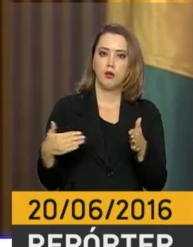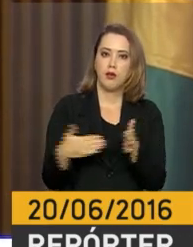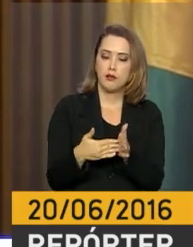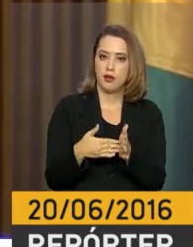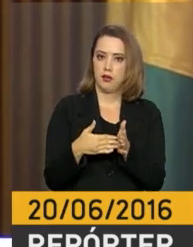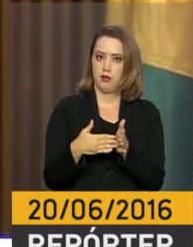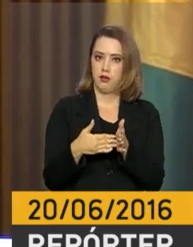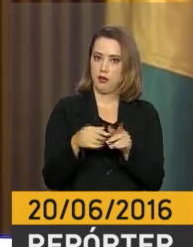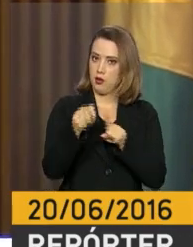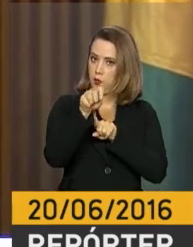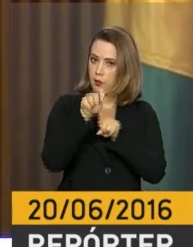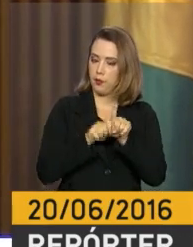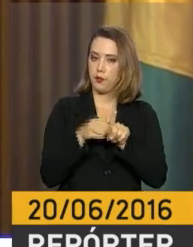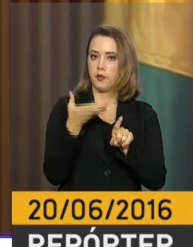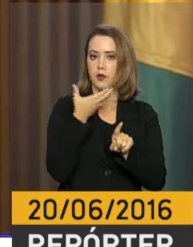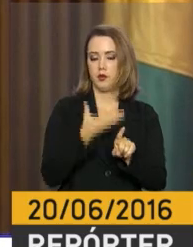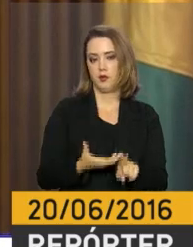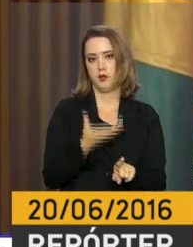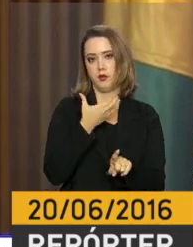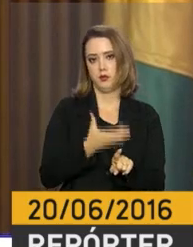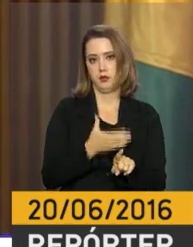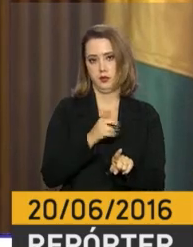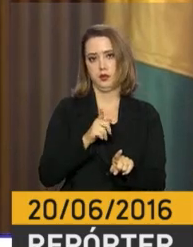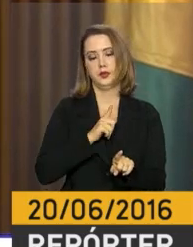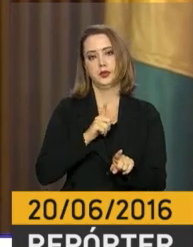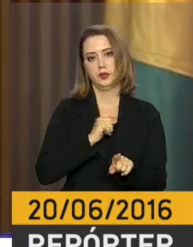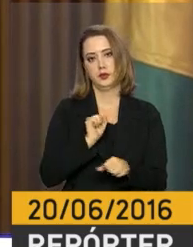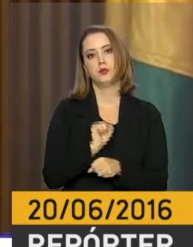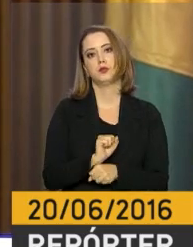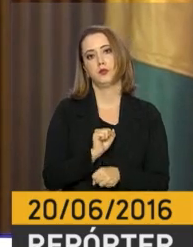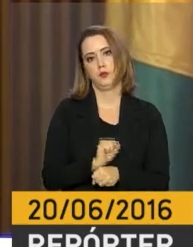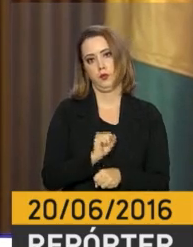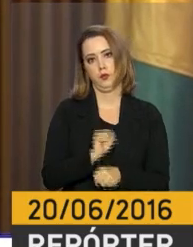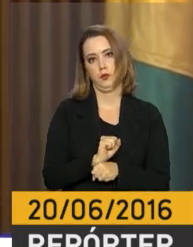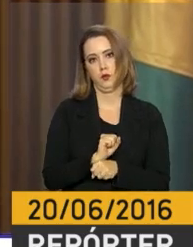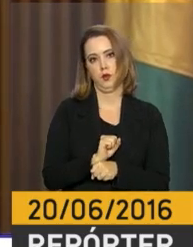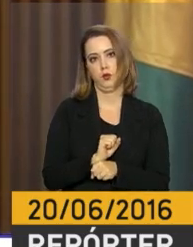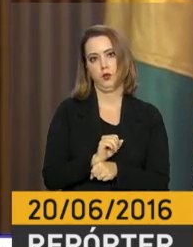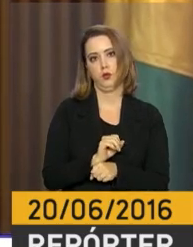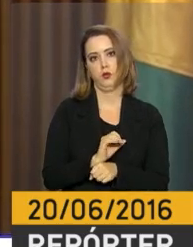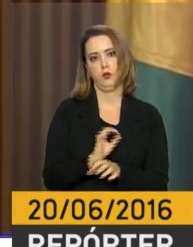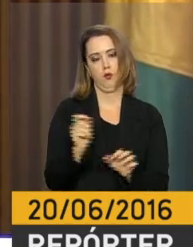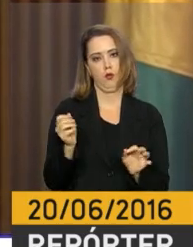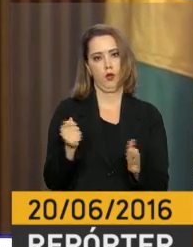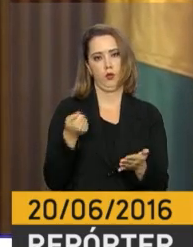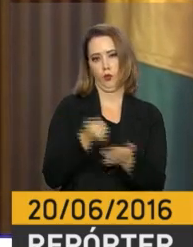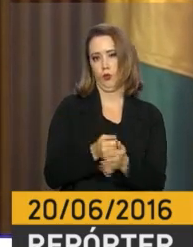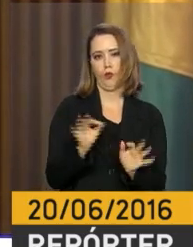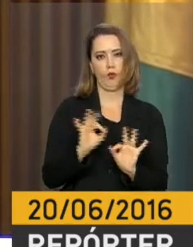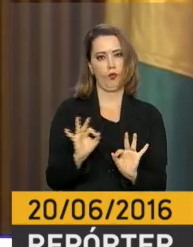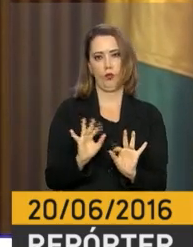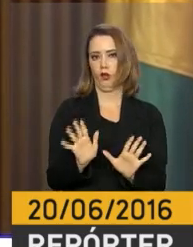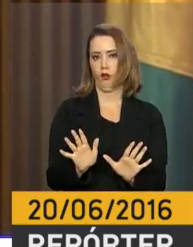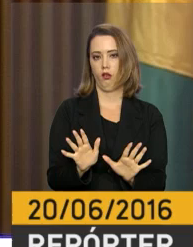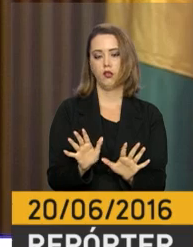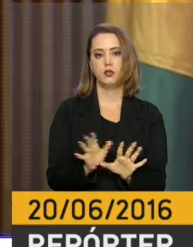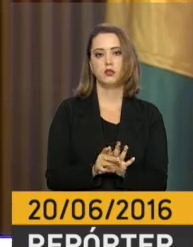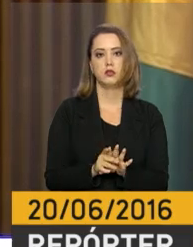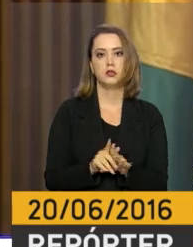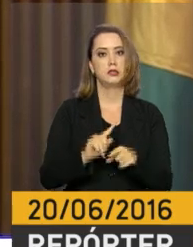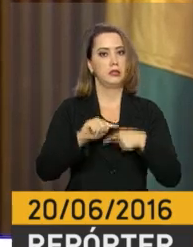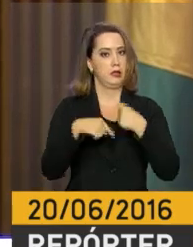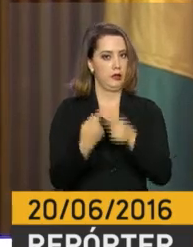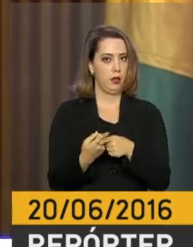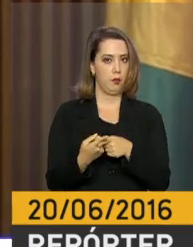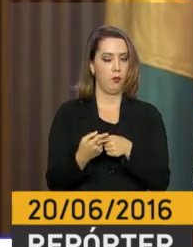dezembro eh haverá uma carência não haverá portanto pagamentos a